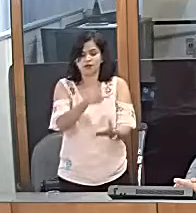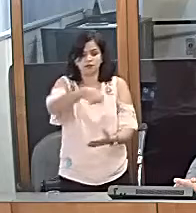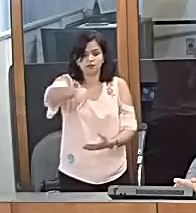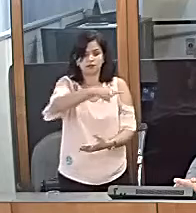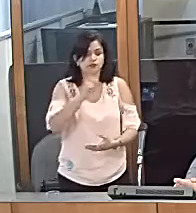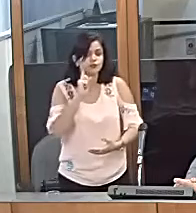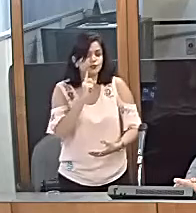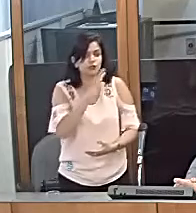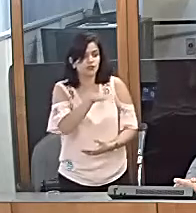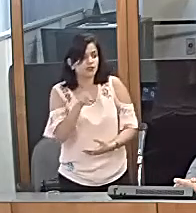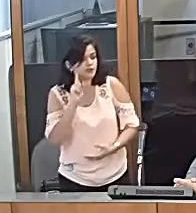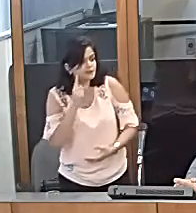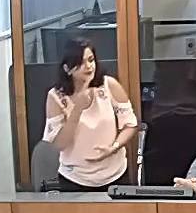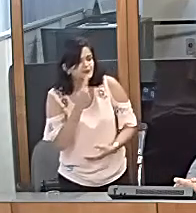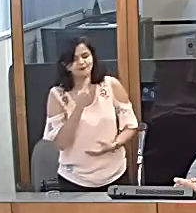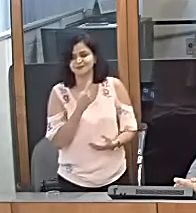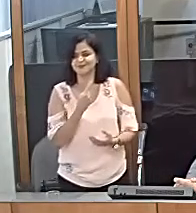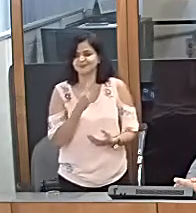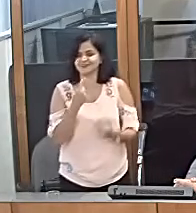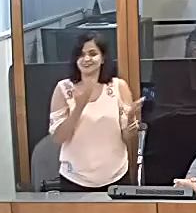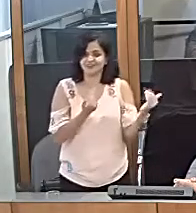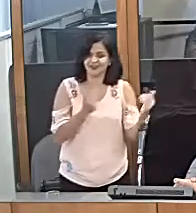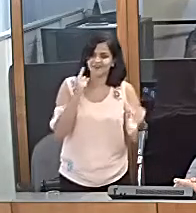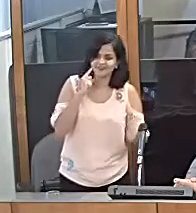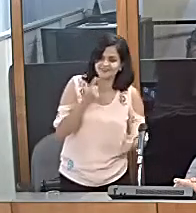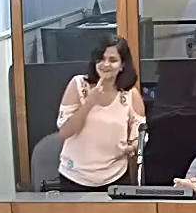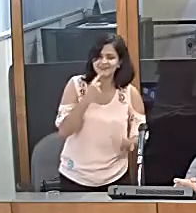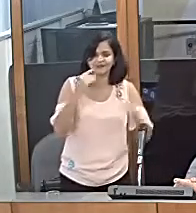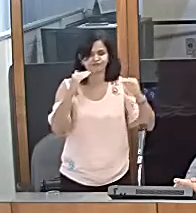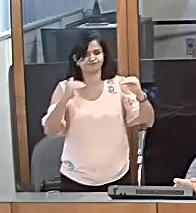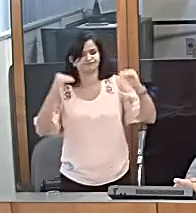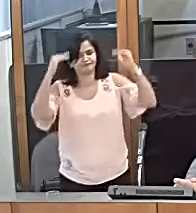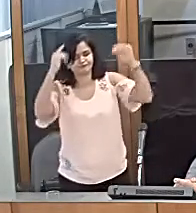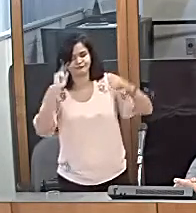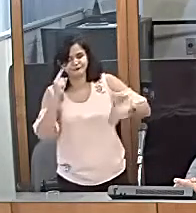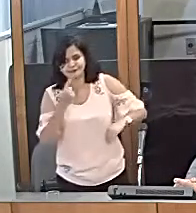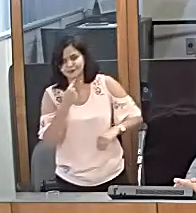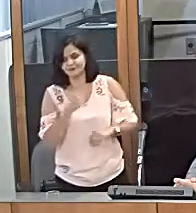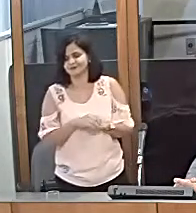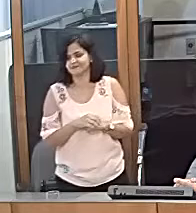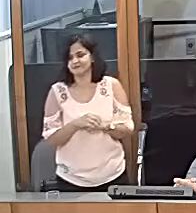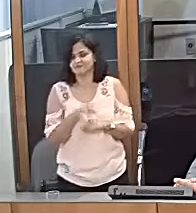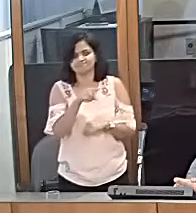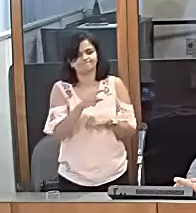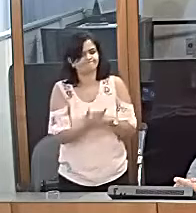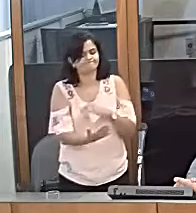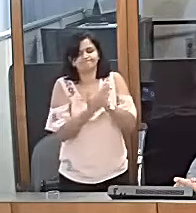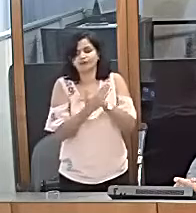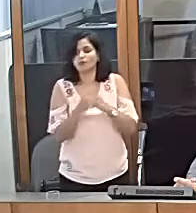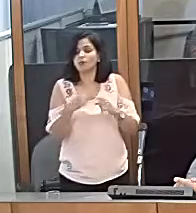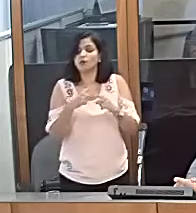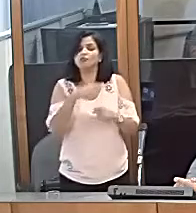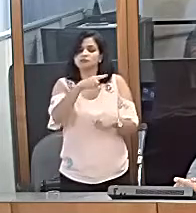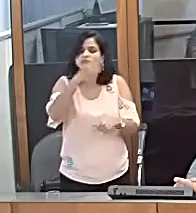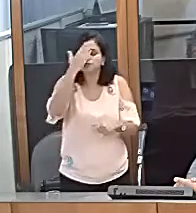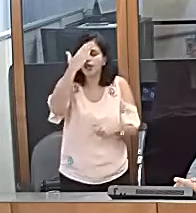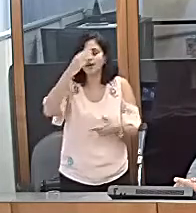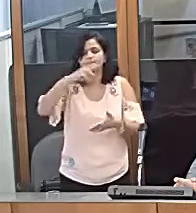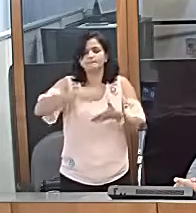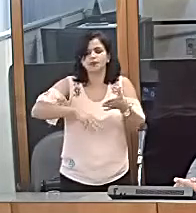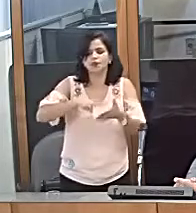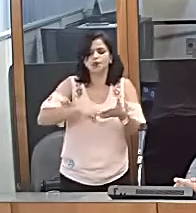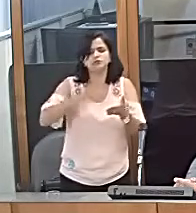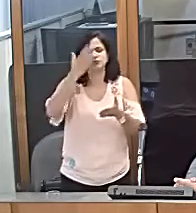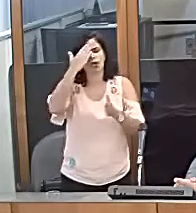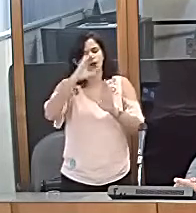surdos é uma educação bilíngue, onde a língua de instrução será a língua de sinais, para crianças, jovens, adolescentes e